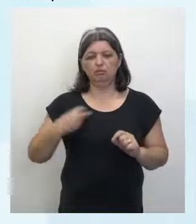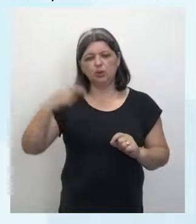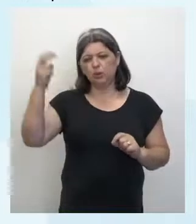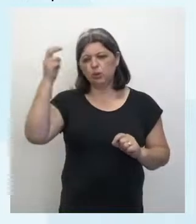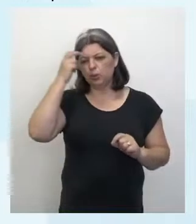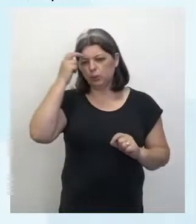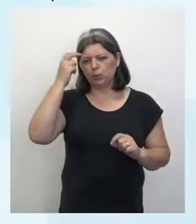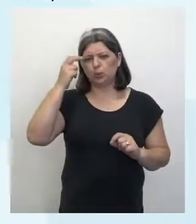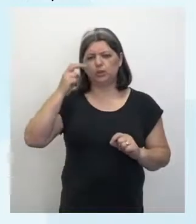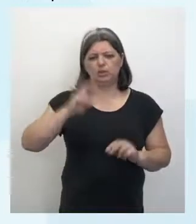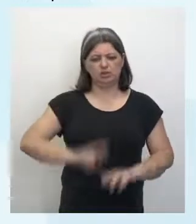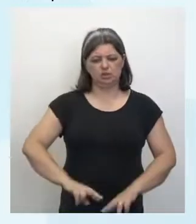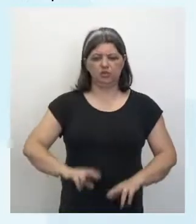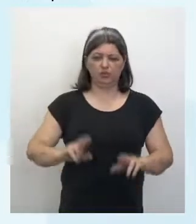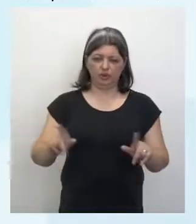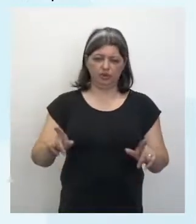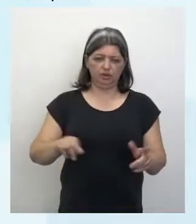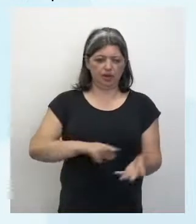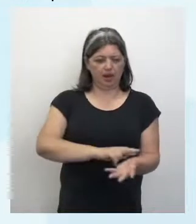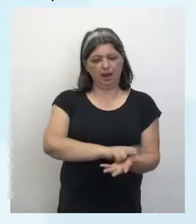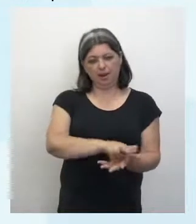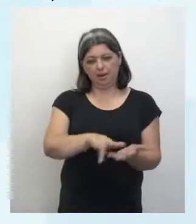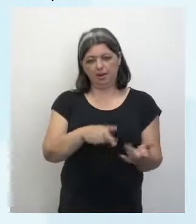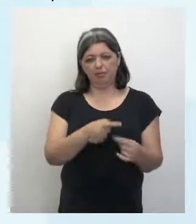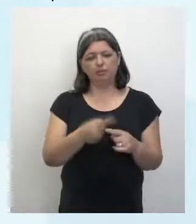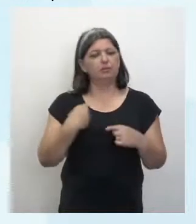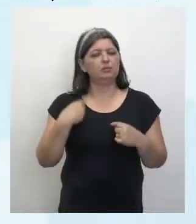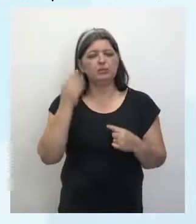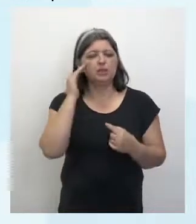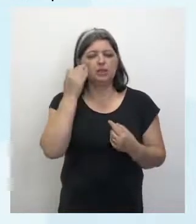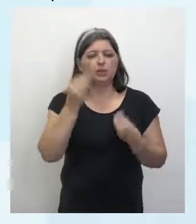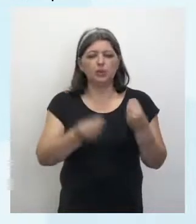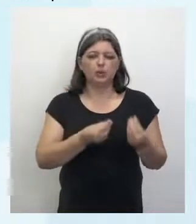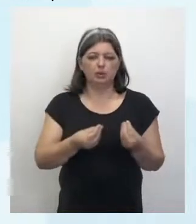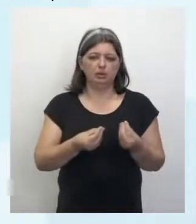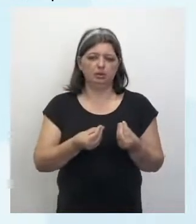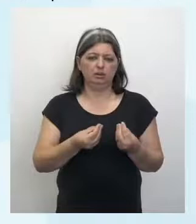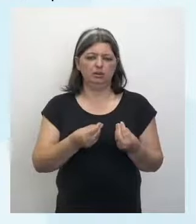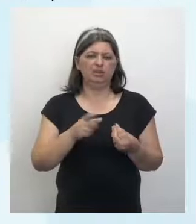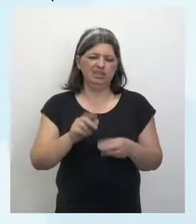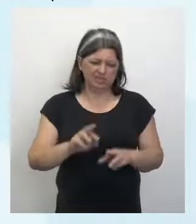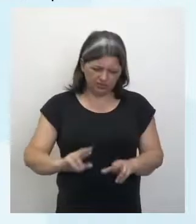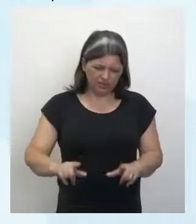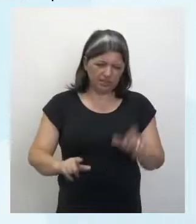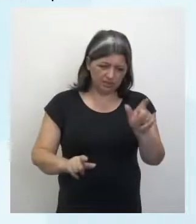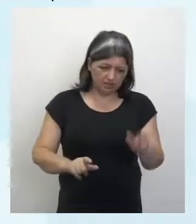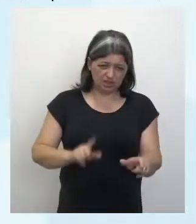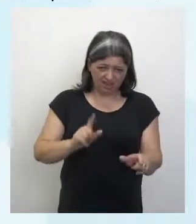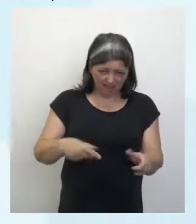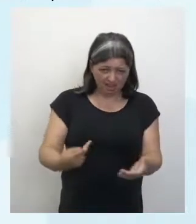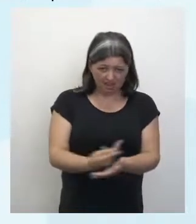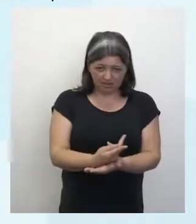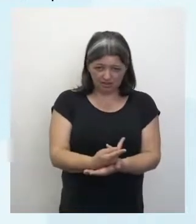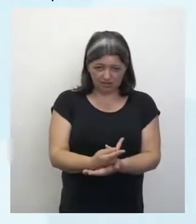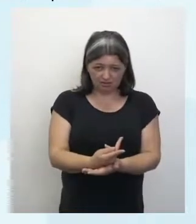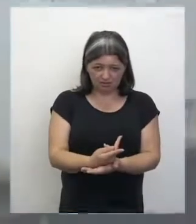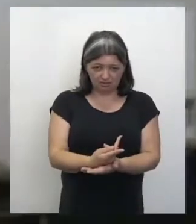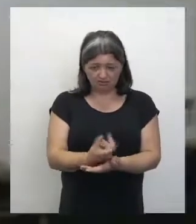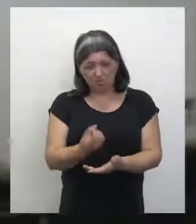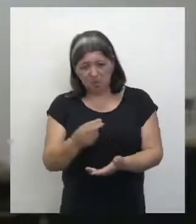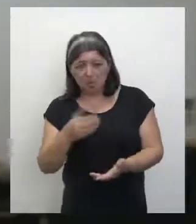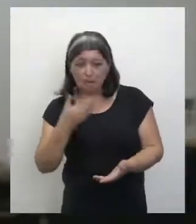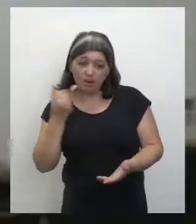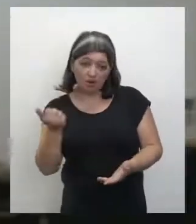culturas. Então, o que nós temos que entender aqui é que o diferente, né, não é o errado, né, não é o melhor ou o pior,